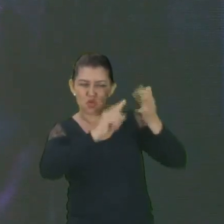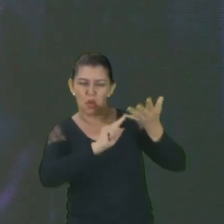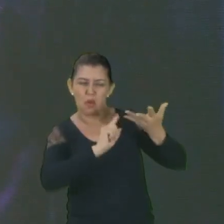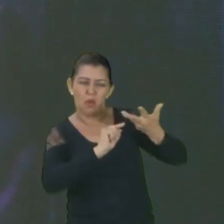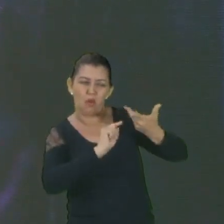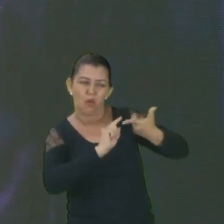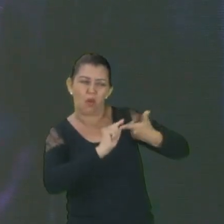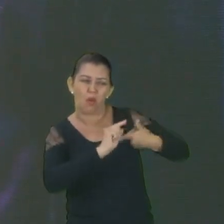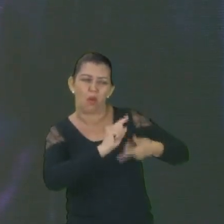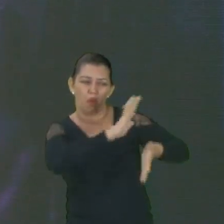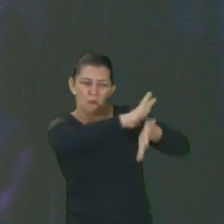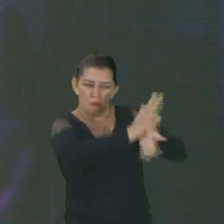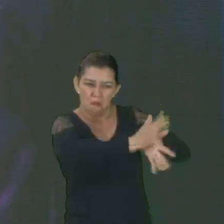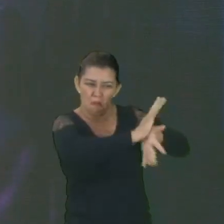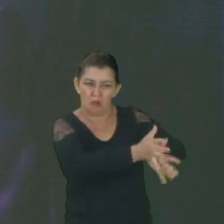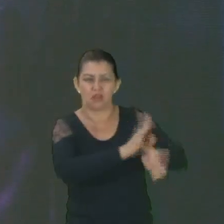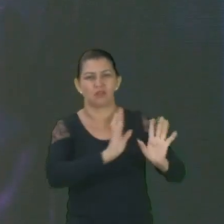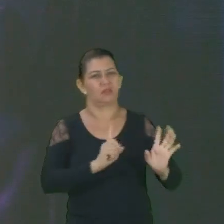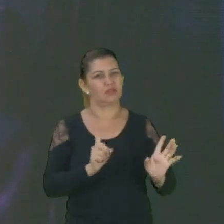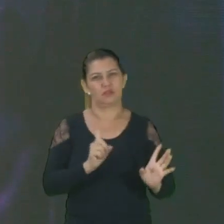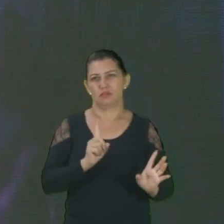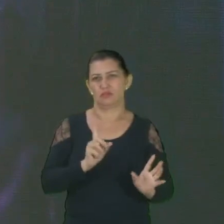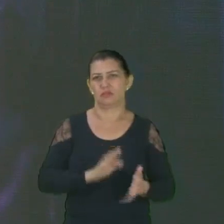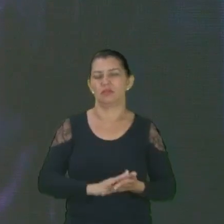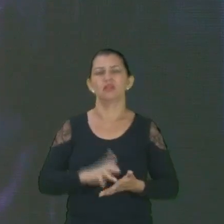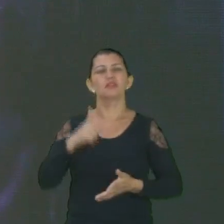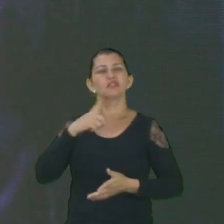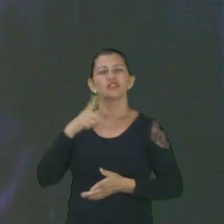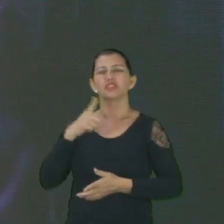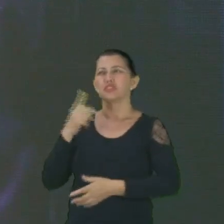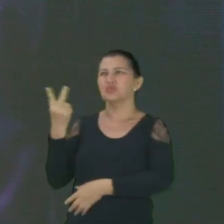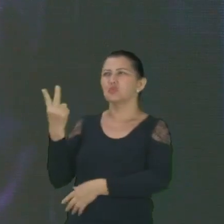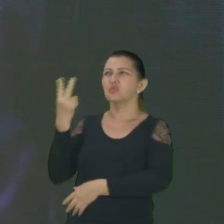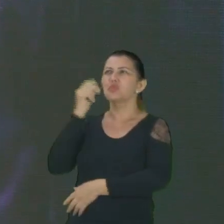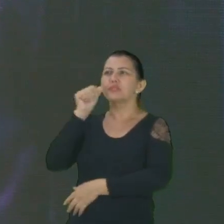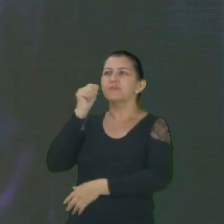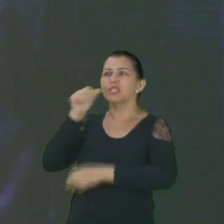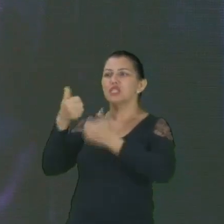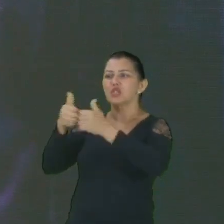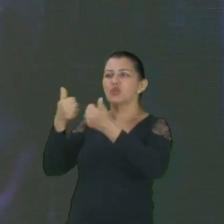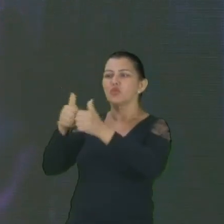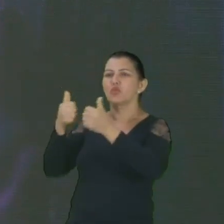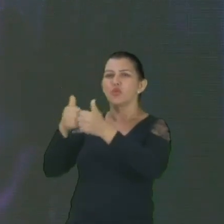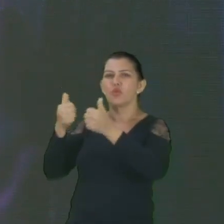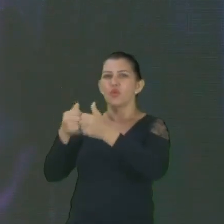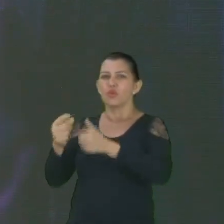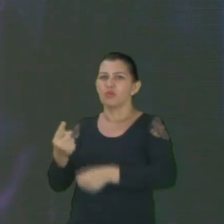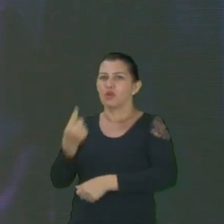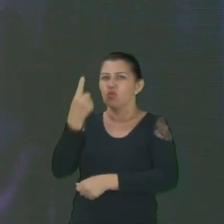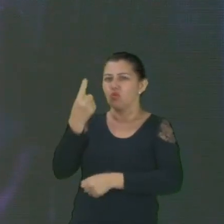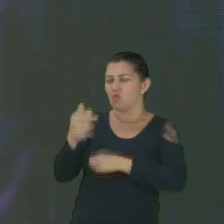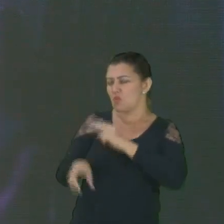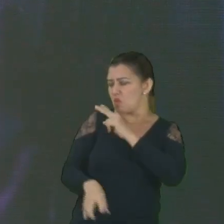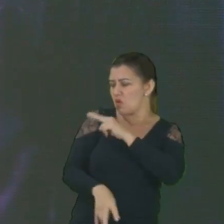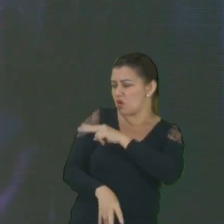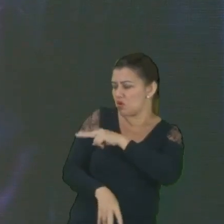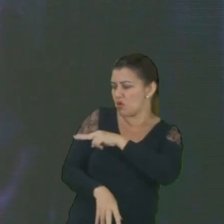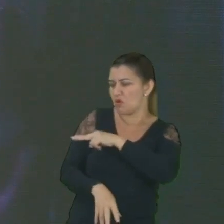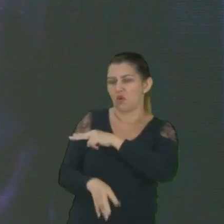Não seja como aquelas duas meninas que estavam no ponto de ônibus, e uma muito santarrona olhou para a outra e